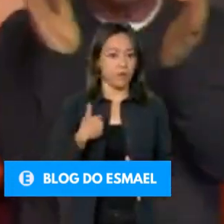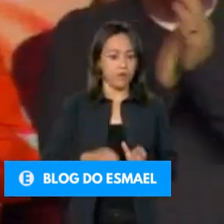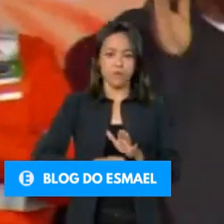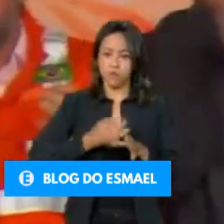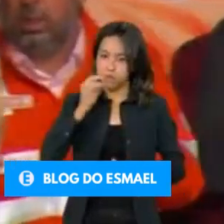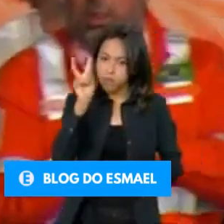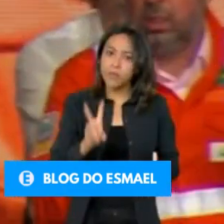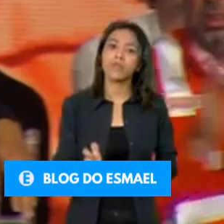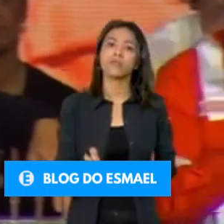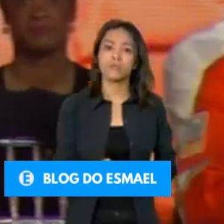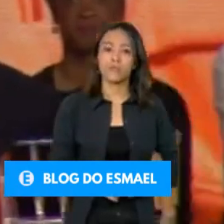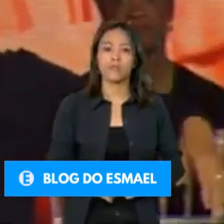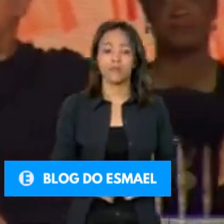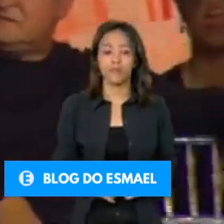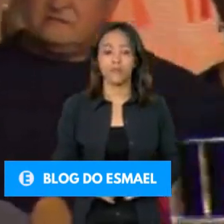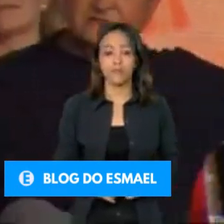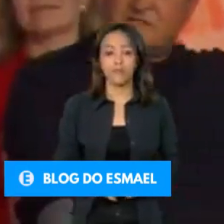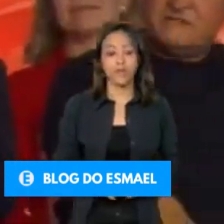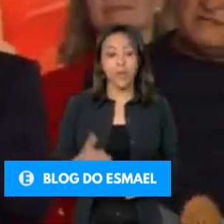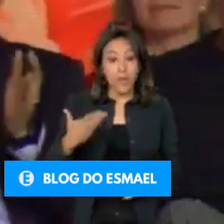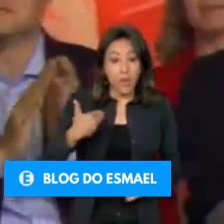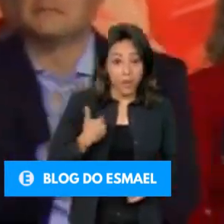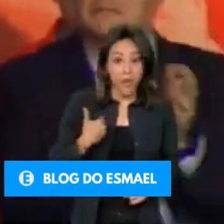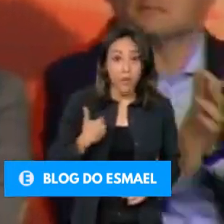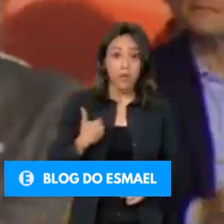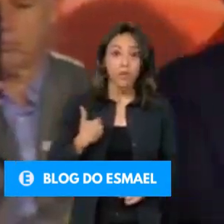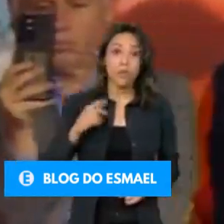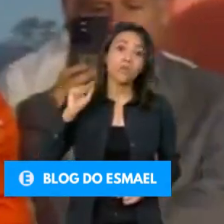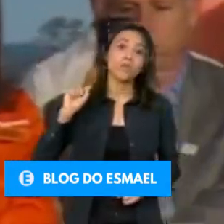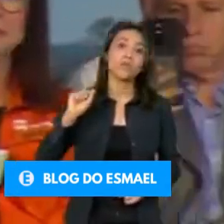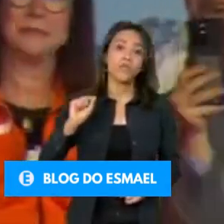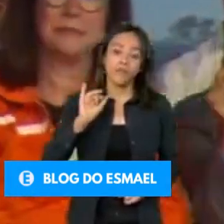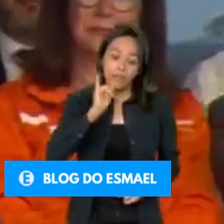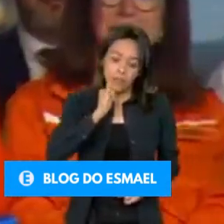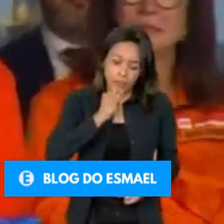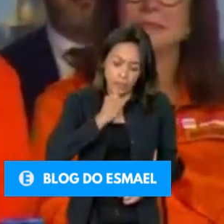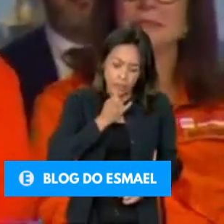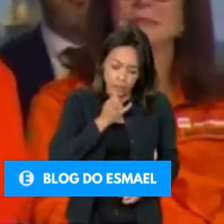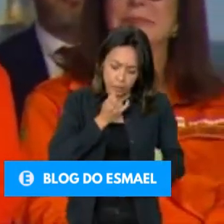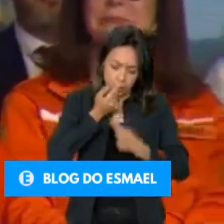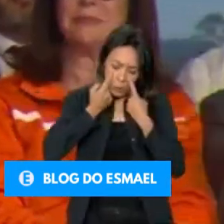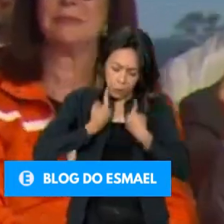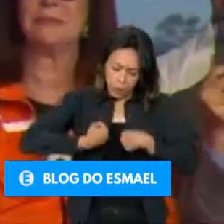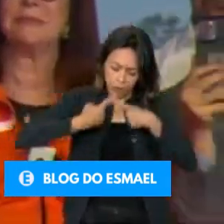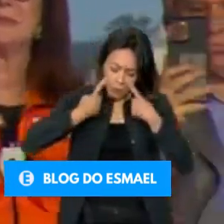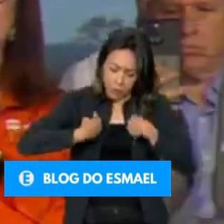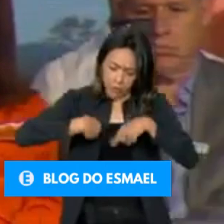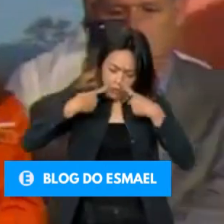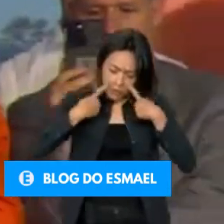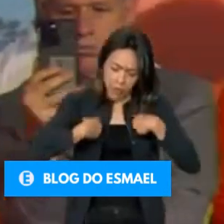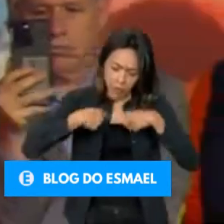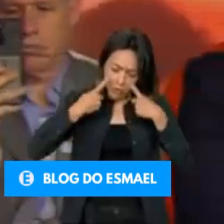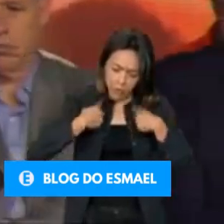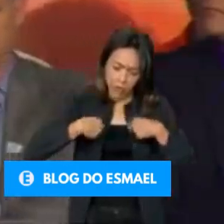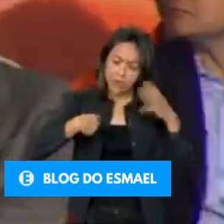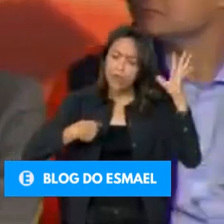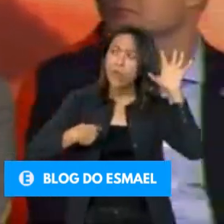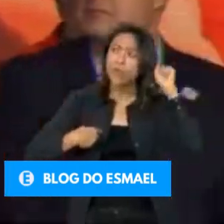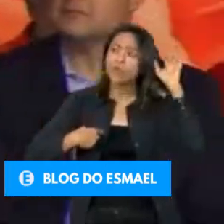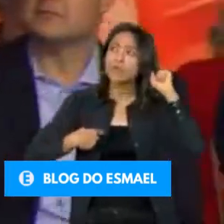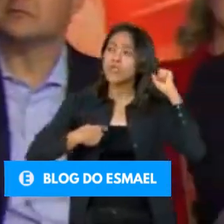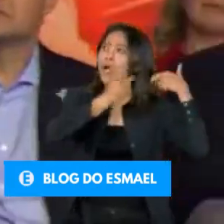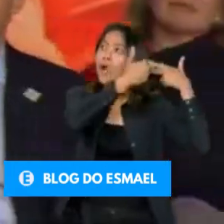vezes, eu ficava deprimido e chorava quando eu ficava sabendo de